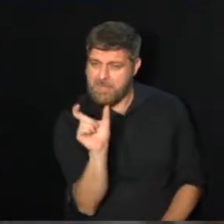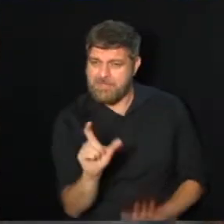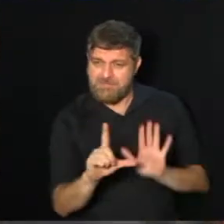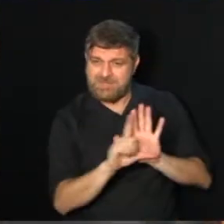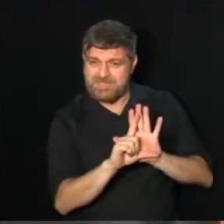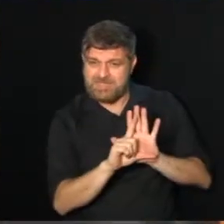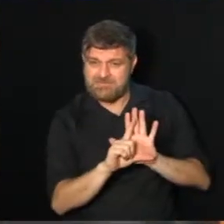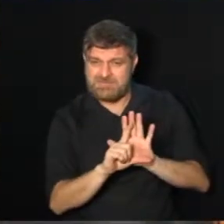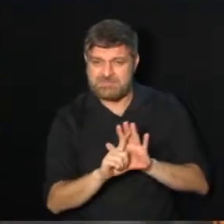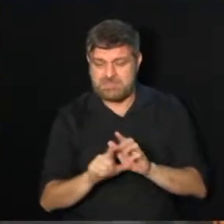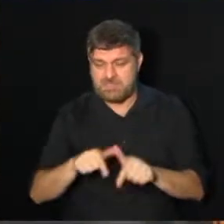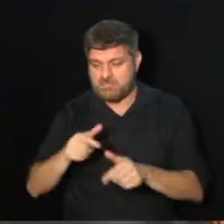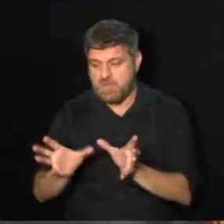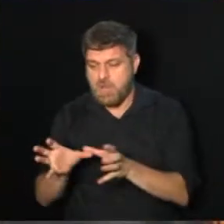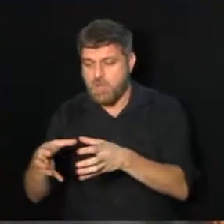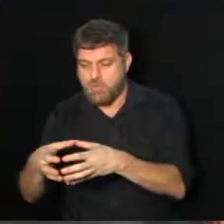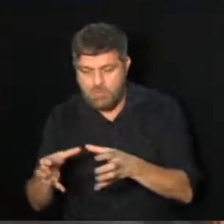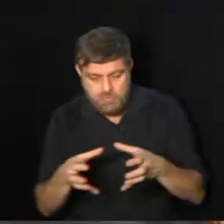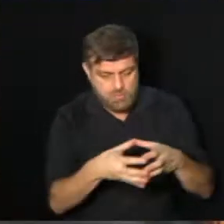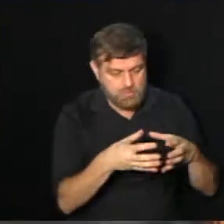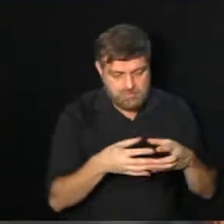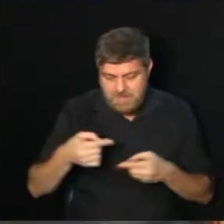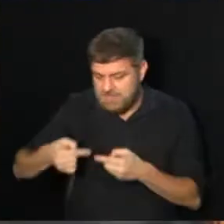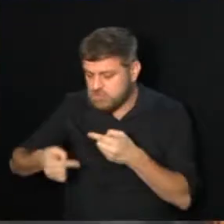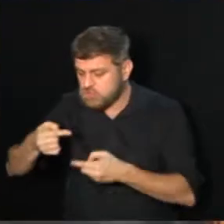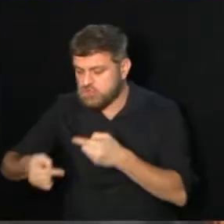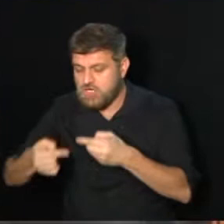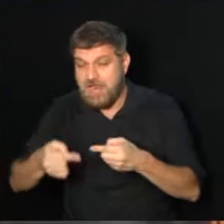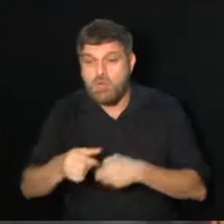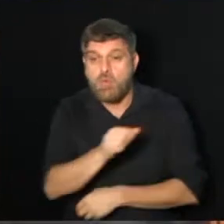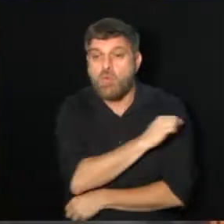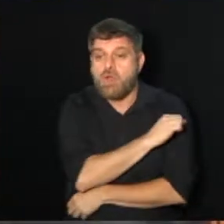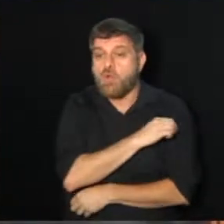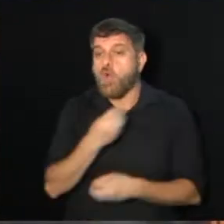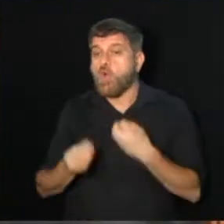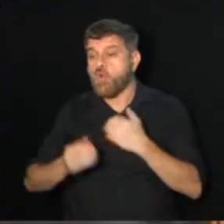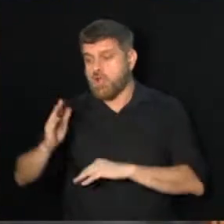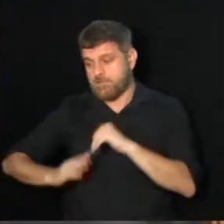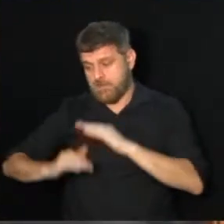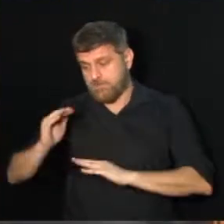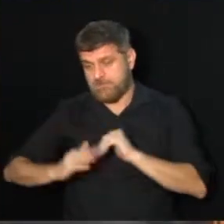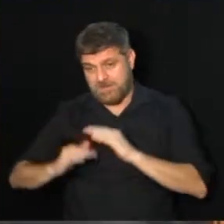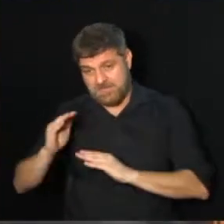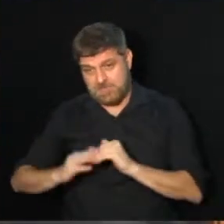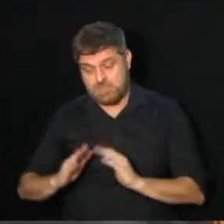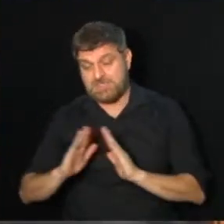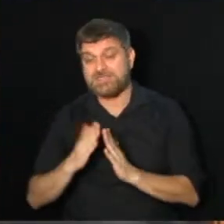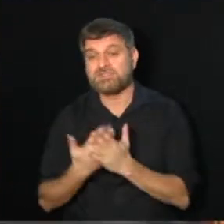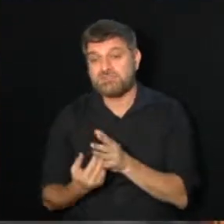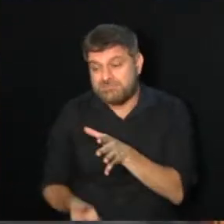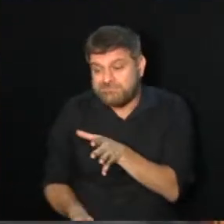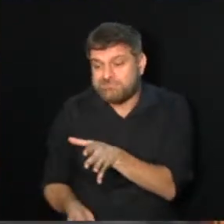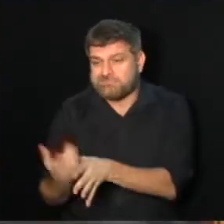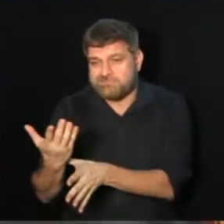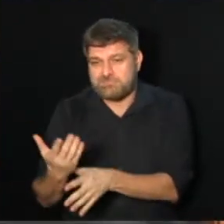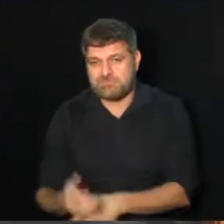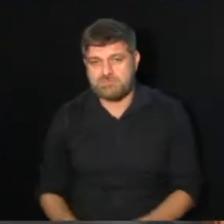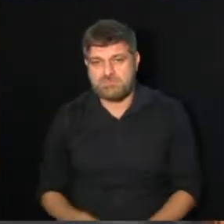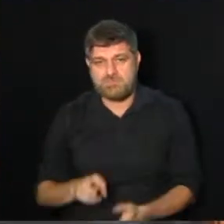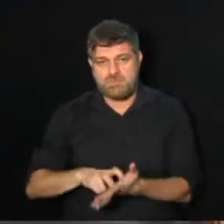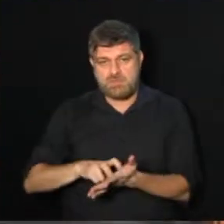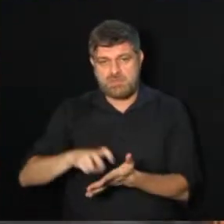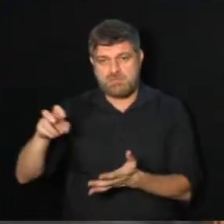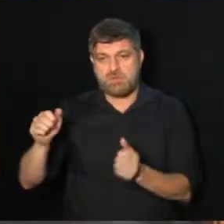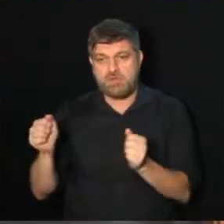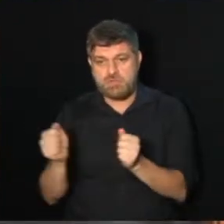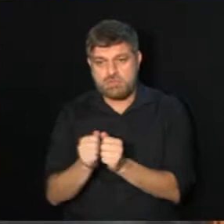será trabalhado em grupos de diálogos para que os estudantes possam dizer como farão isso efetivamente nas escolas e de manhã com os